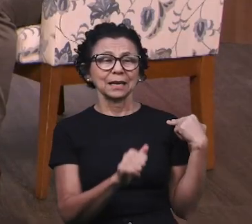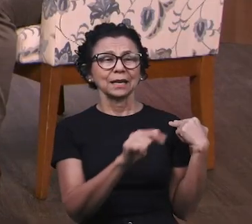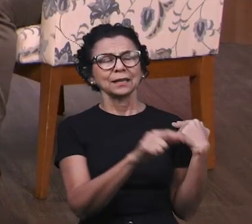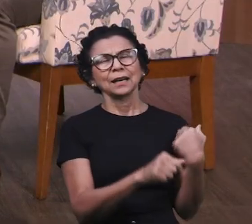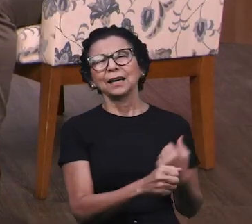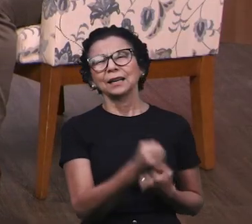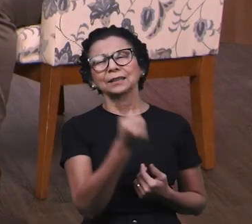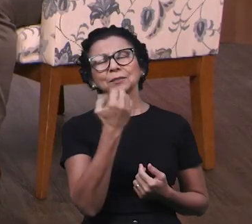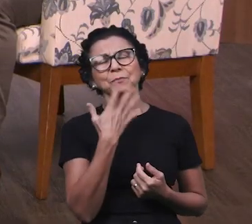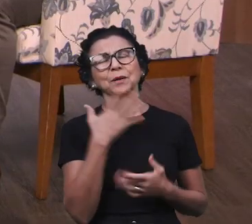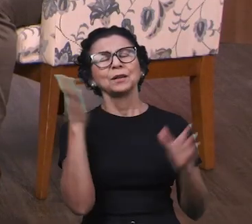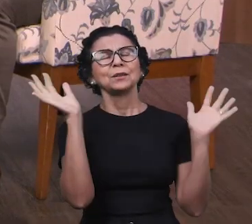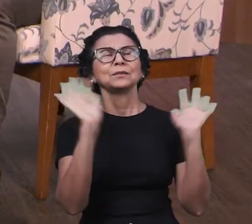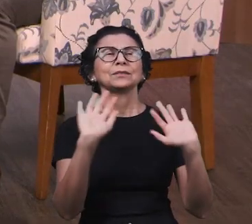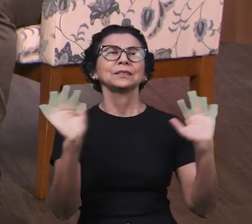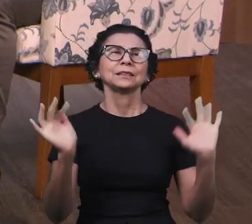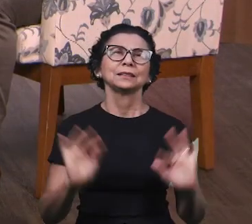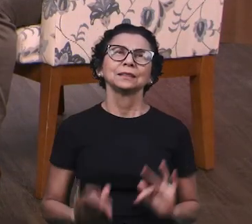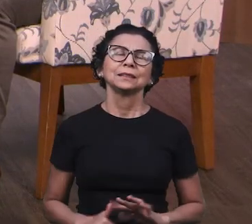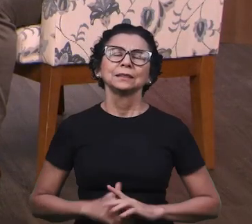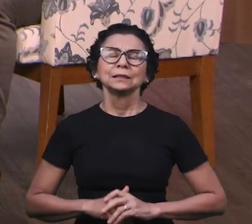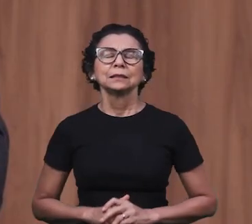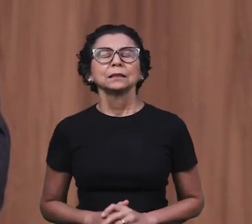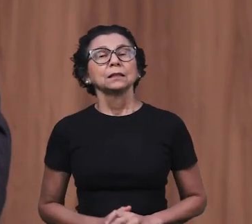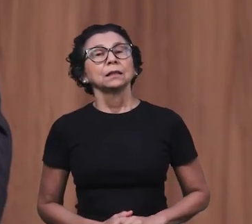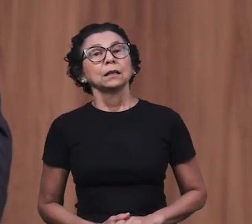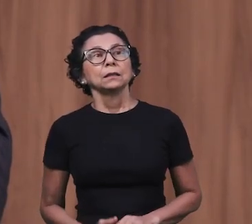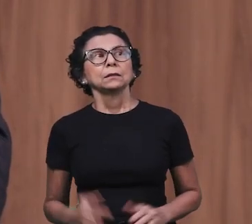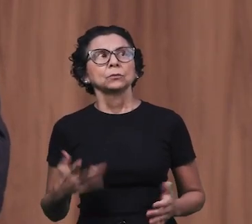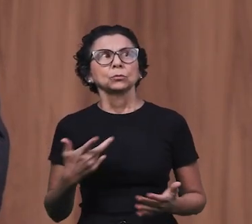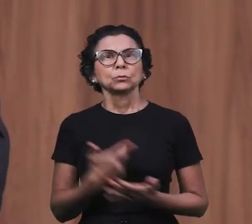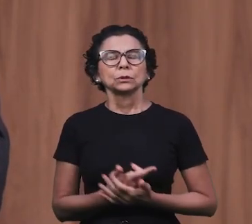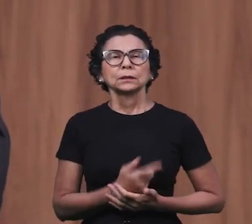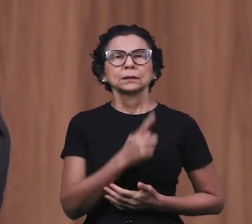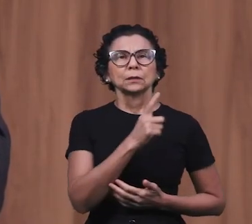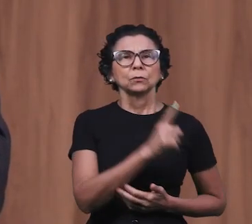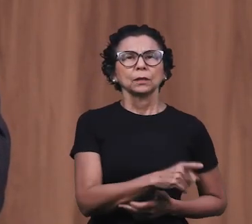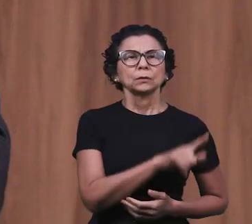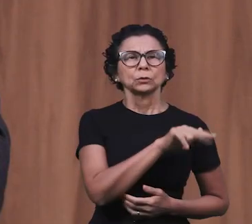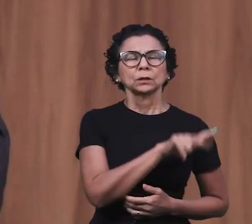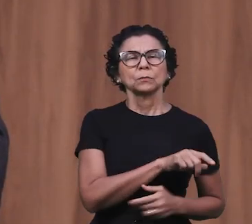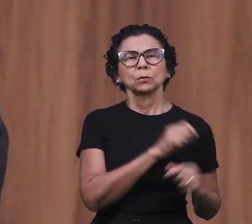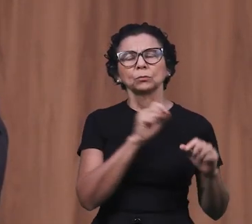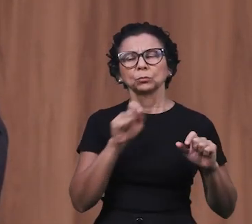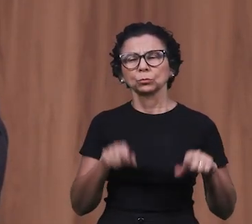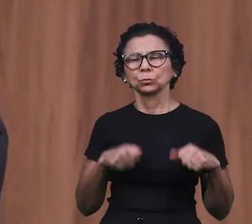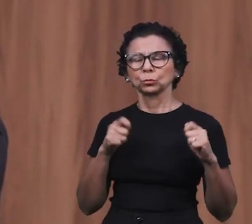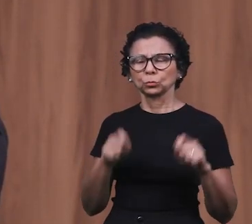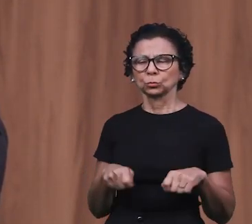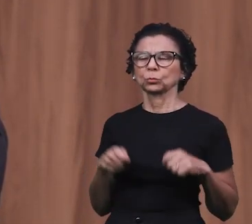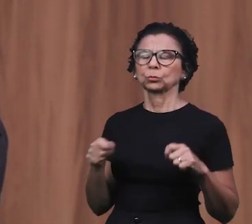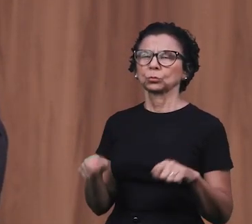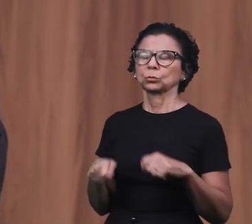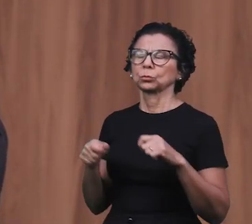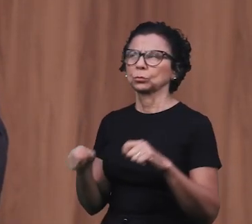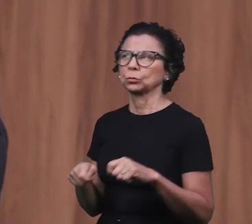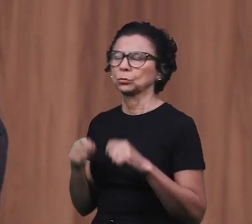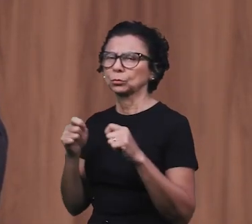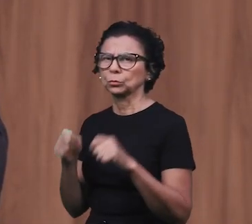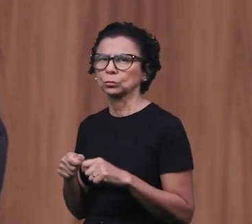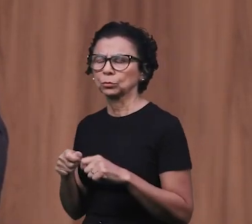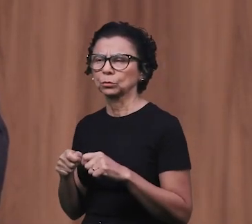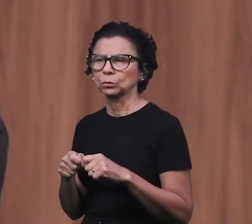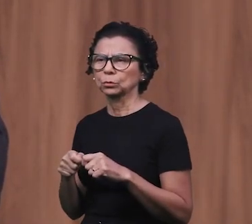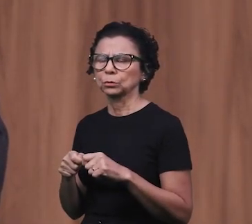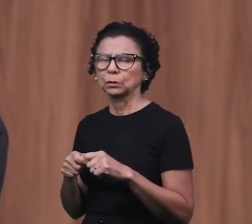estavam felizes, estavam retornando para casa. Mas na metade do caminho, lá vem os soldados de José,